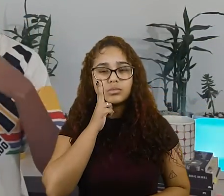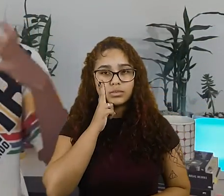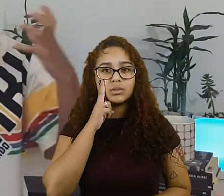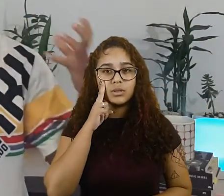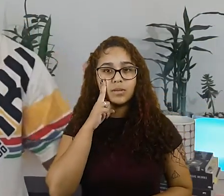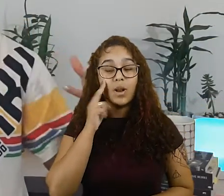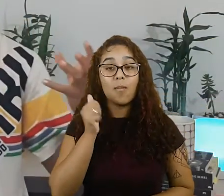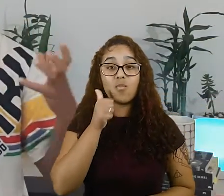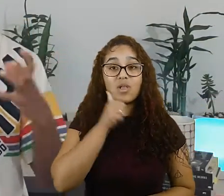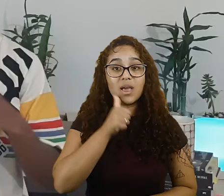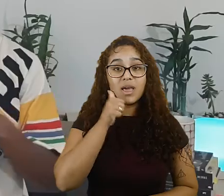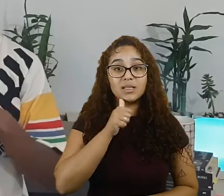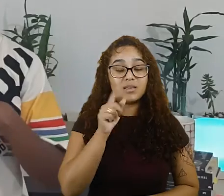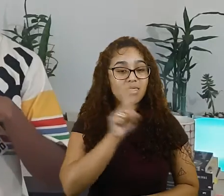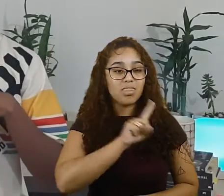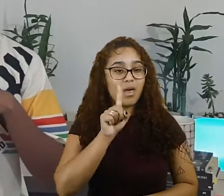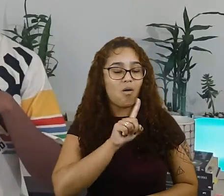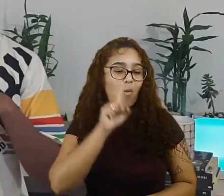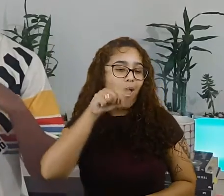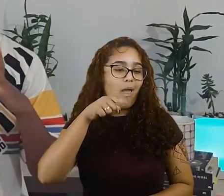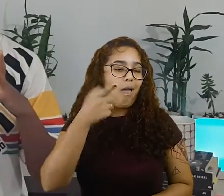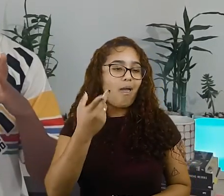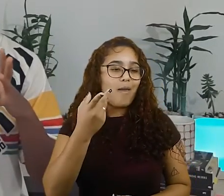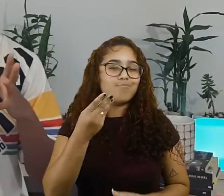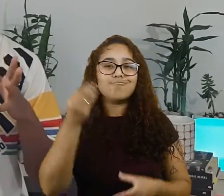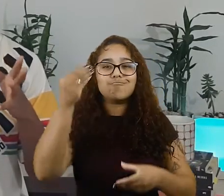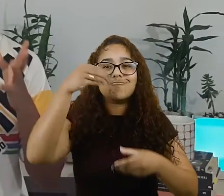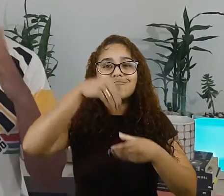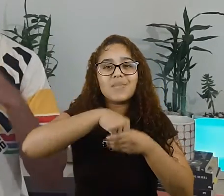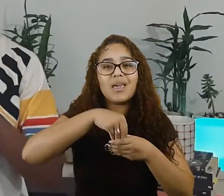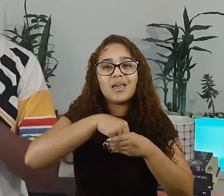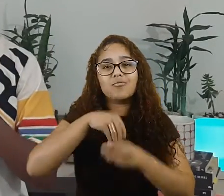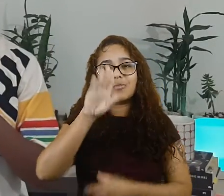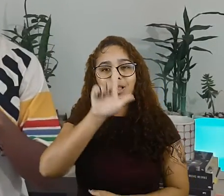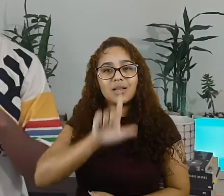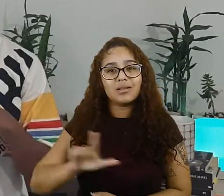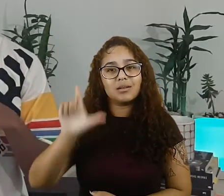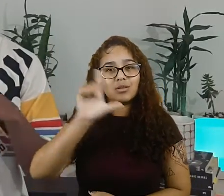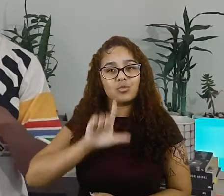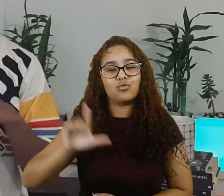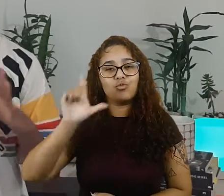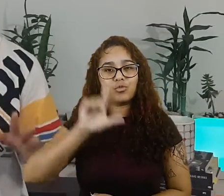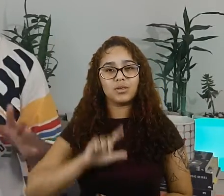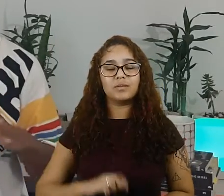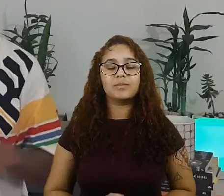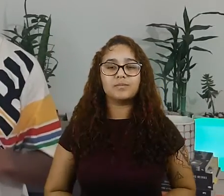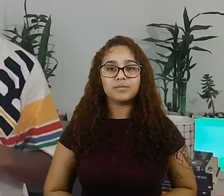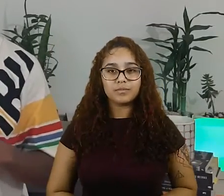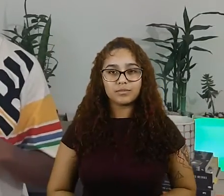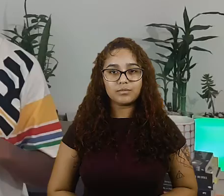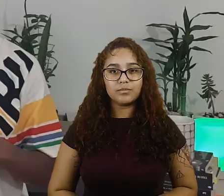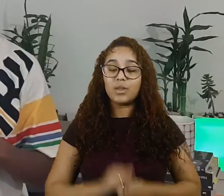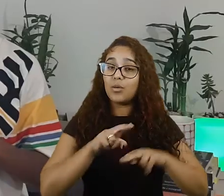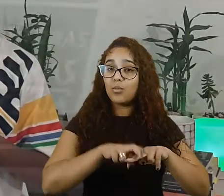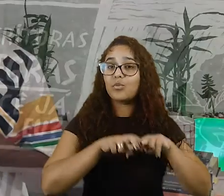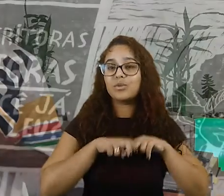negros, ampliar olhares negros para mulheres que não eram consideradas dentro do campo